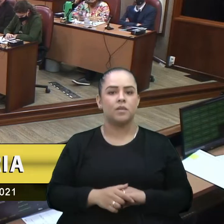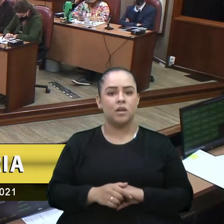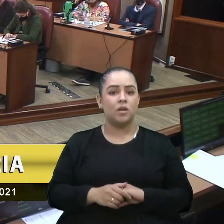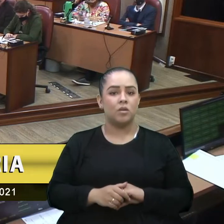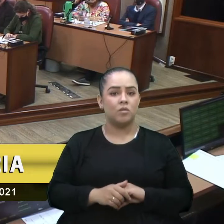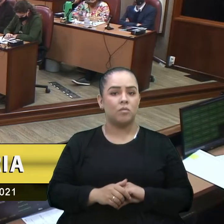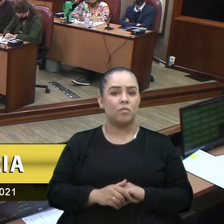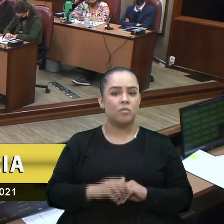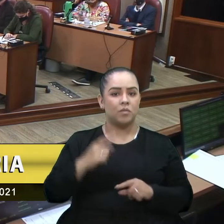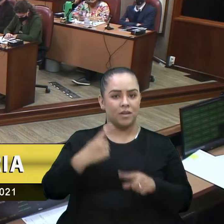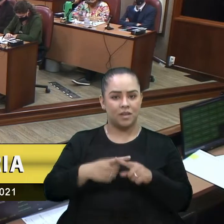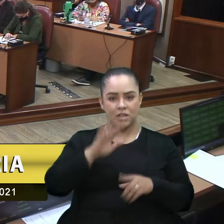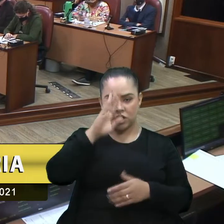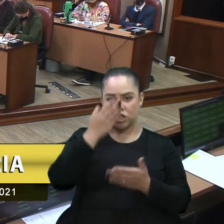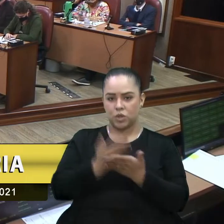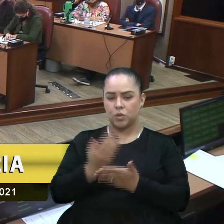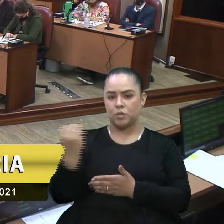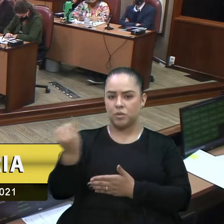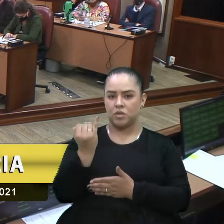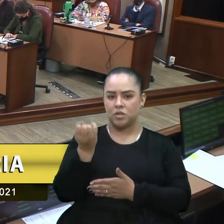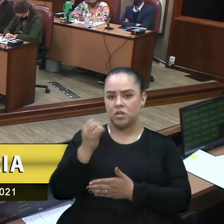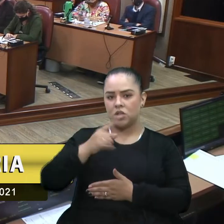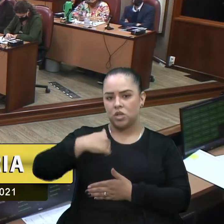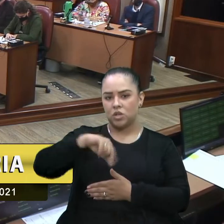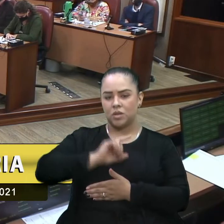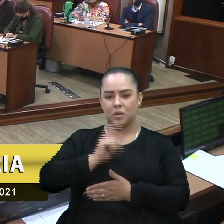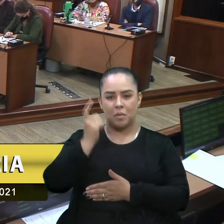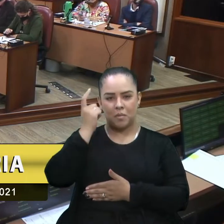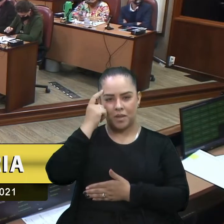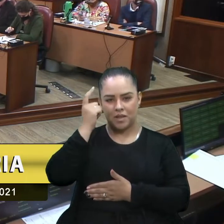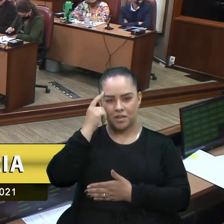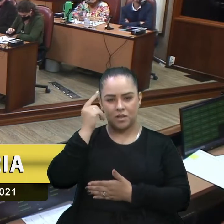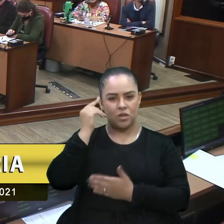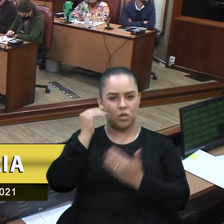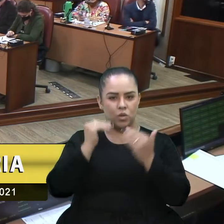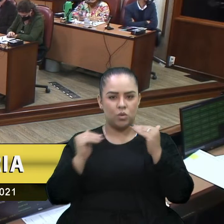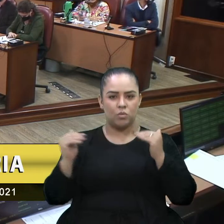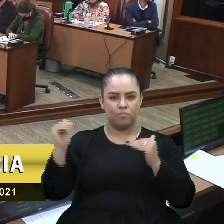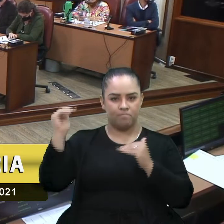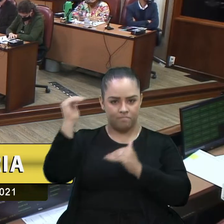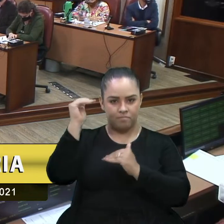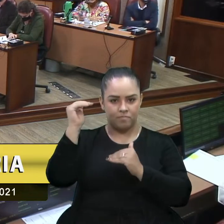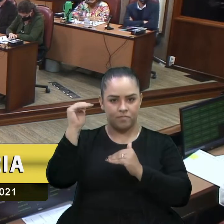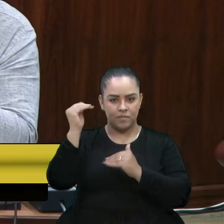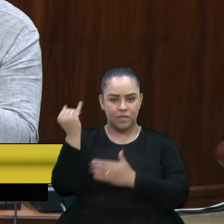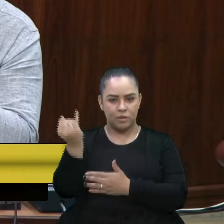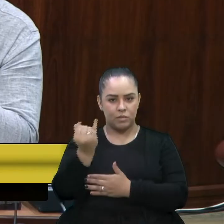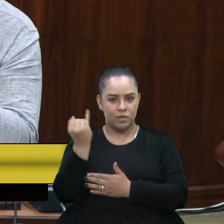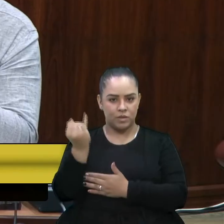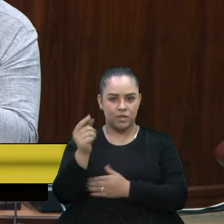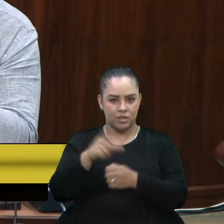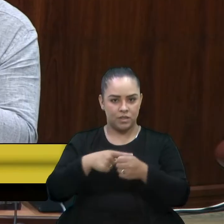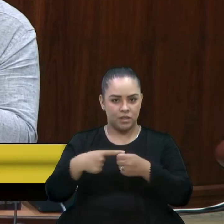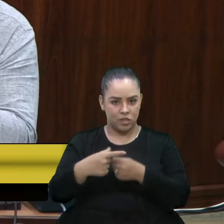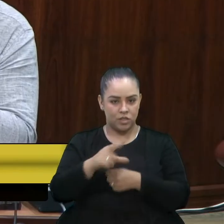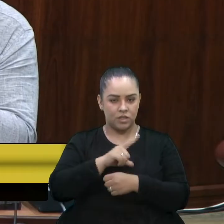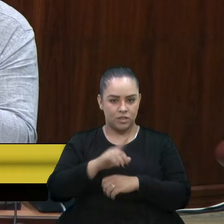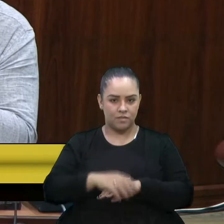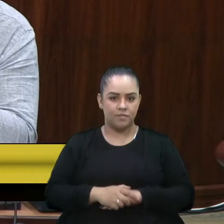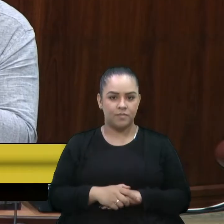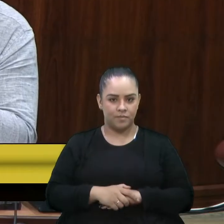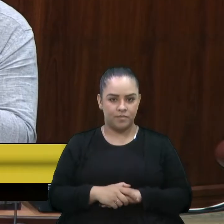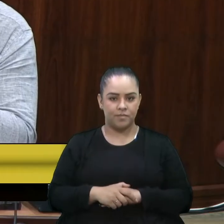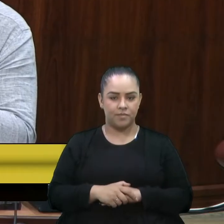são fundamentais quando a gente pensa na soberania e na importância que a cidade tem.